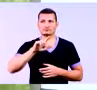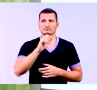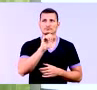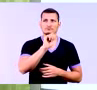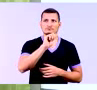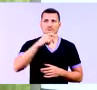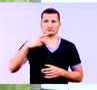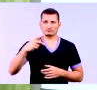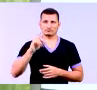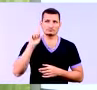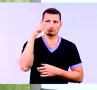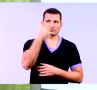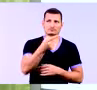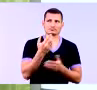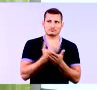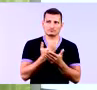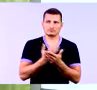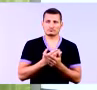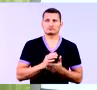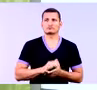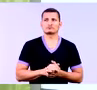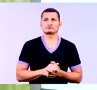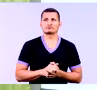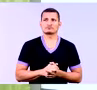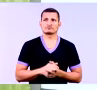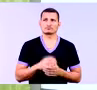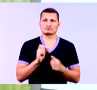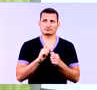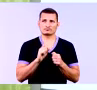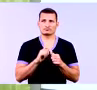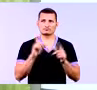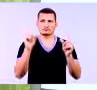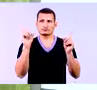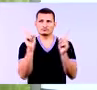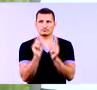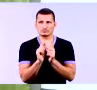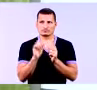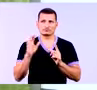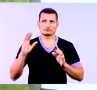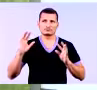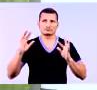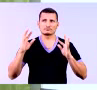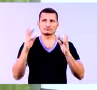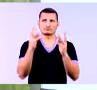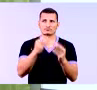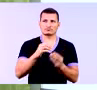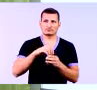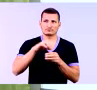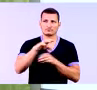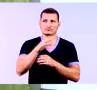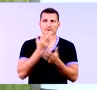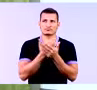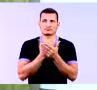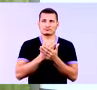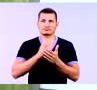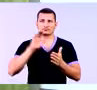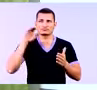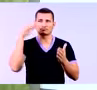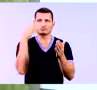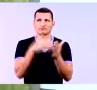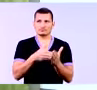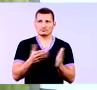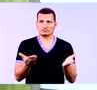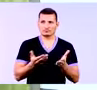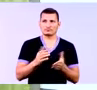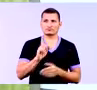a partir da próxima aula, na próxima aula, faremos um resumo de todos os conteúdos estudados até agora. Esse conteúdo